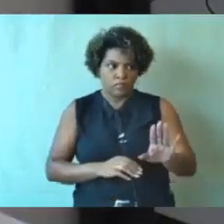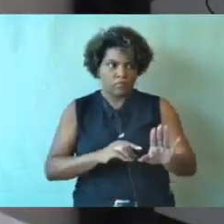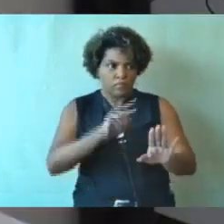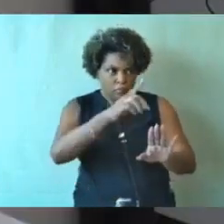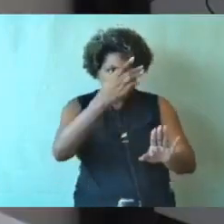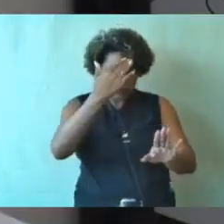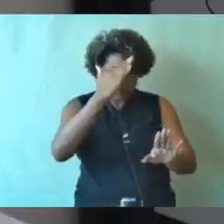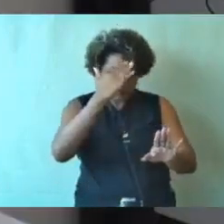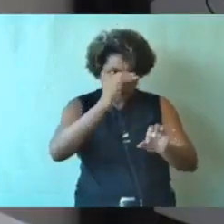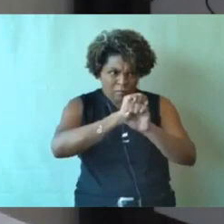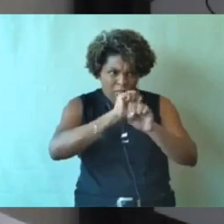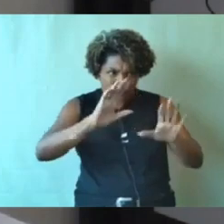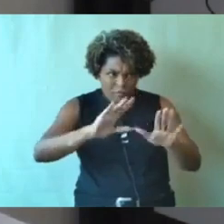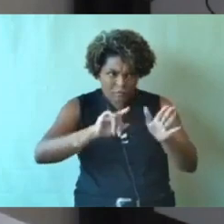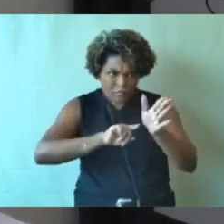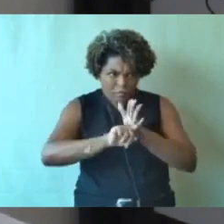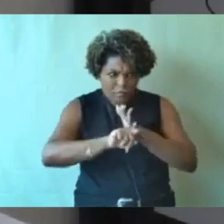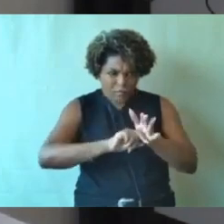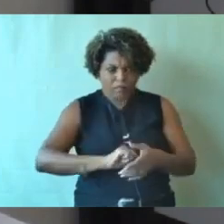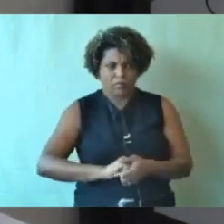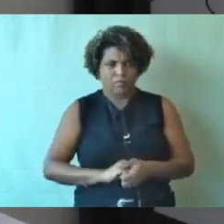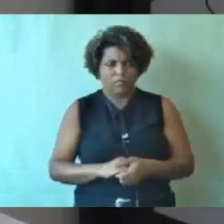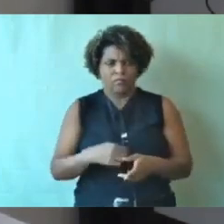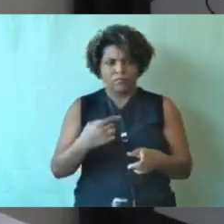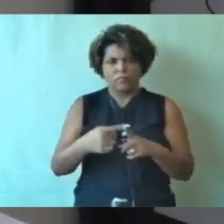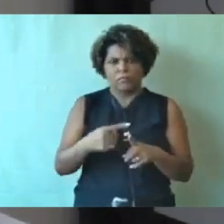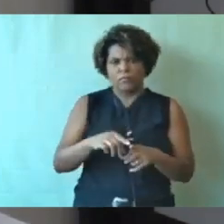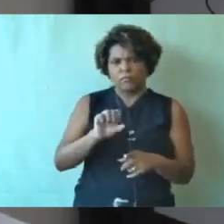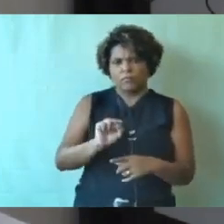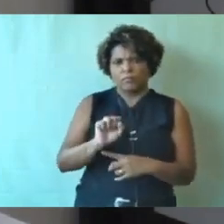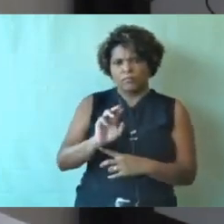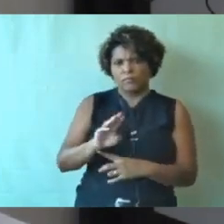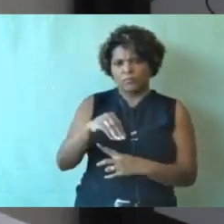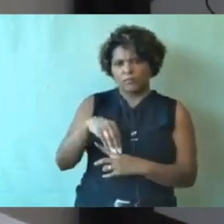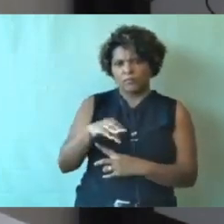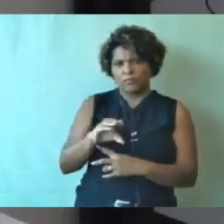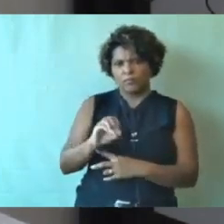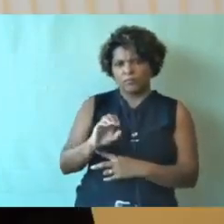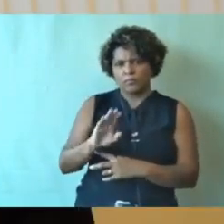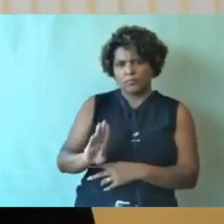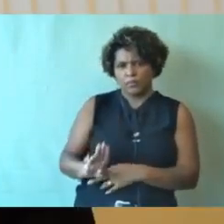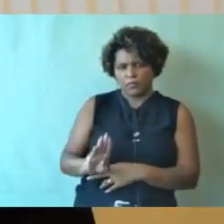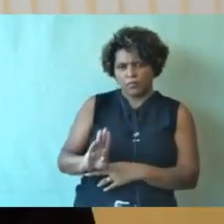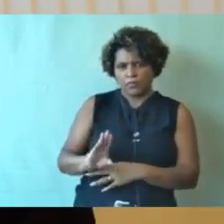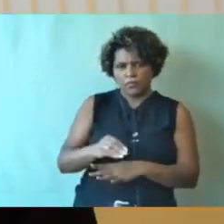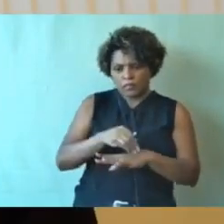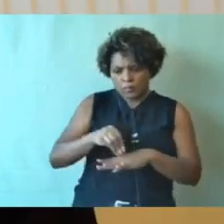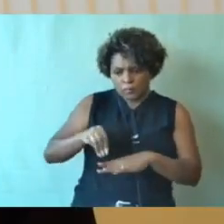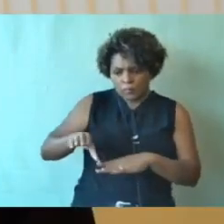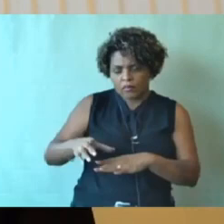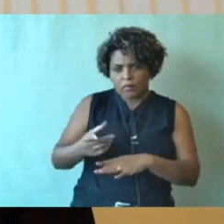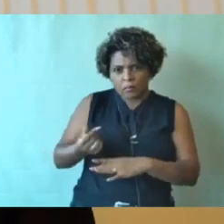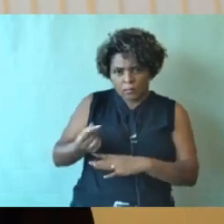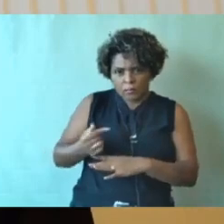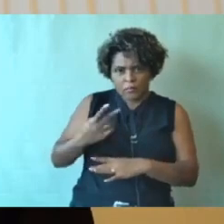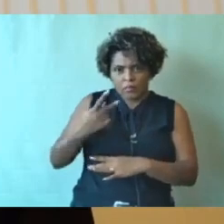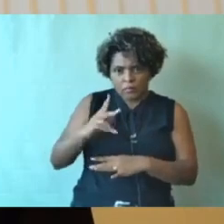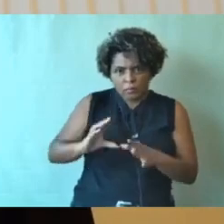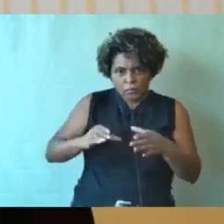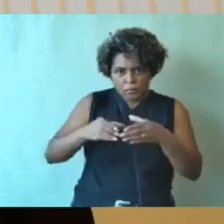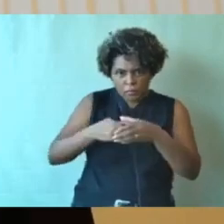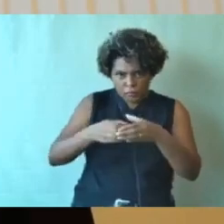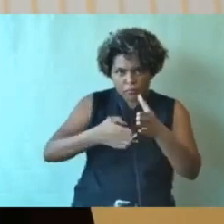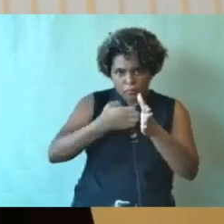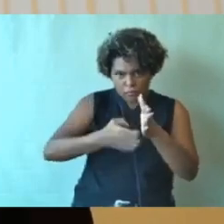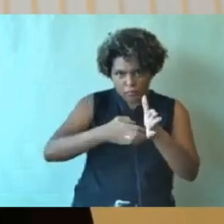empresa, só que ela repassa o dinheiro para o consórcio. Como que uma coisa amarra com a outra? Na hora que o consórcio